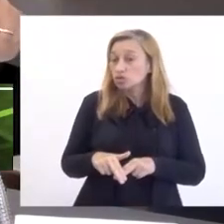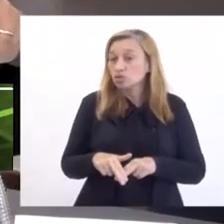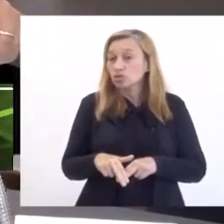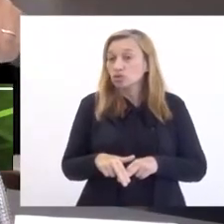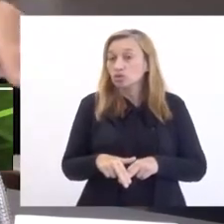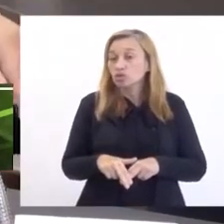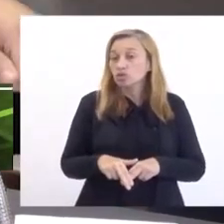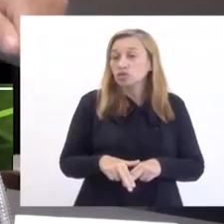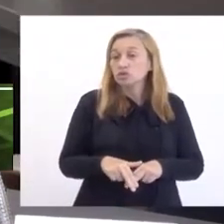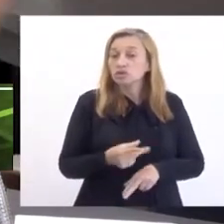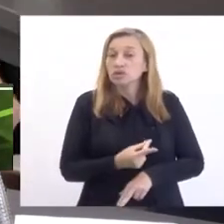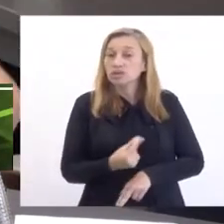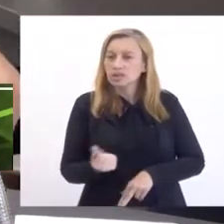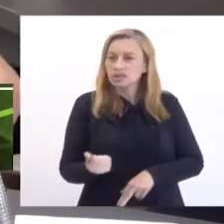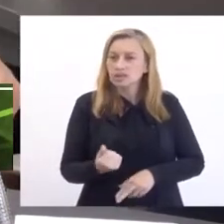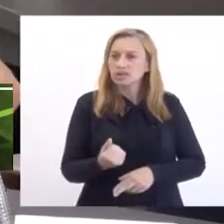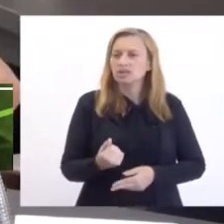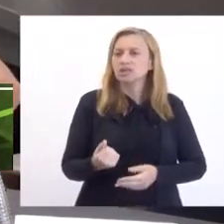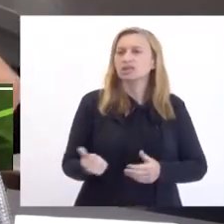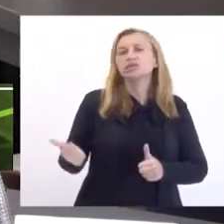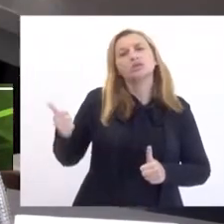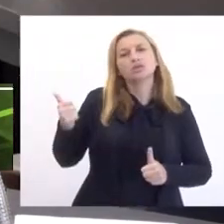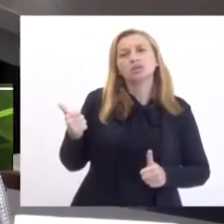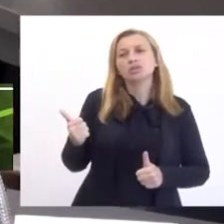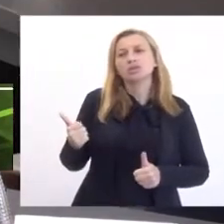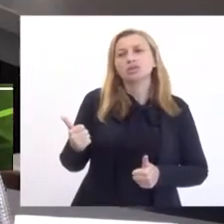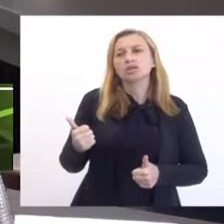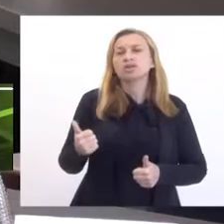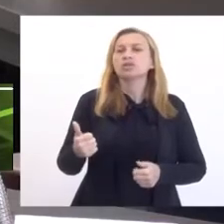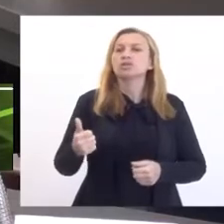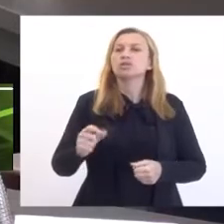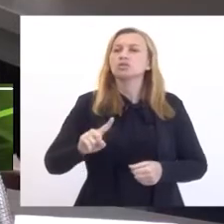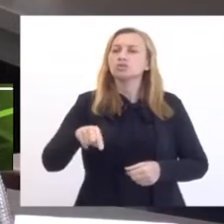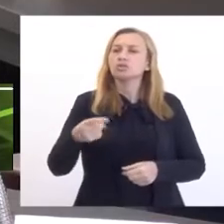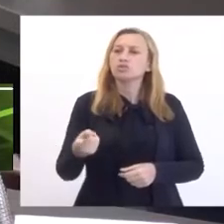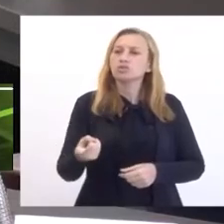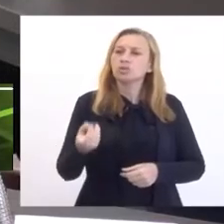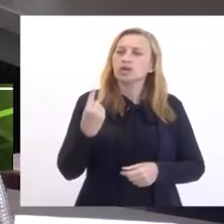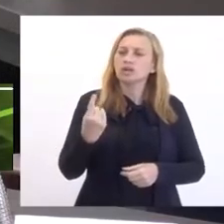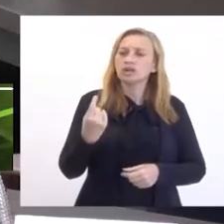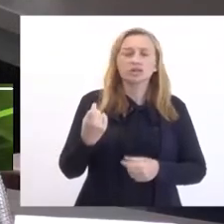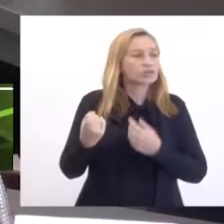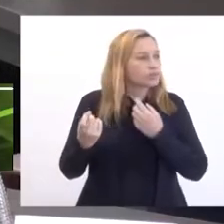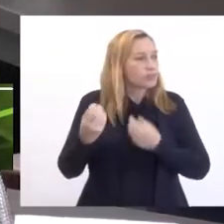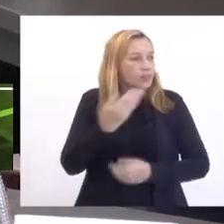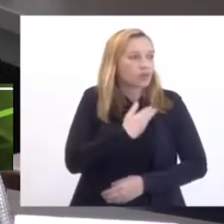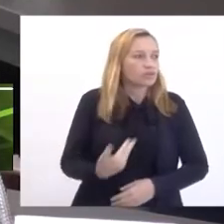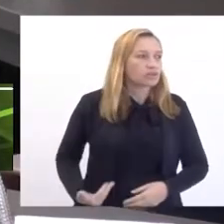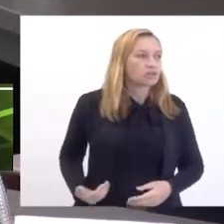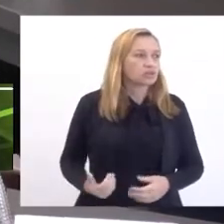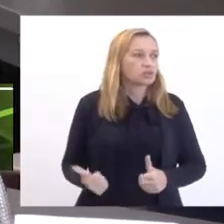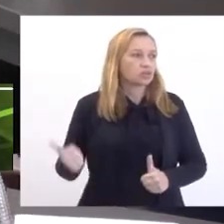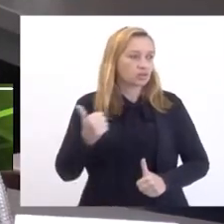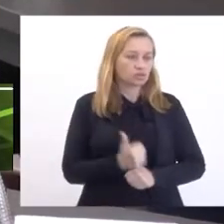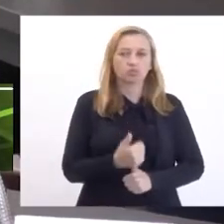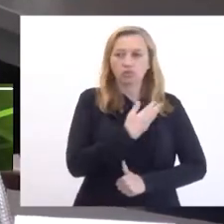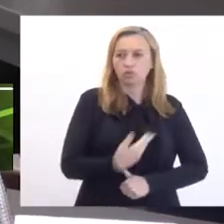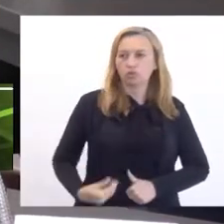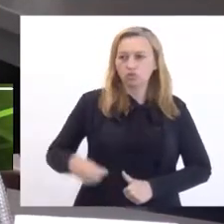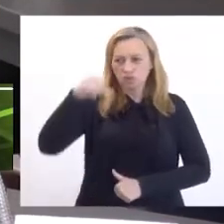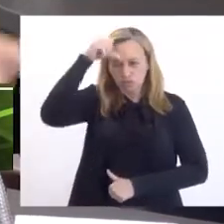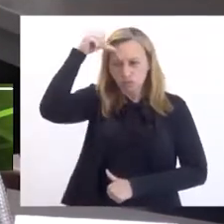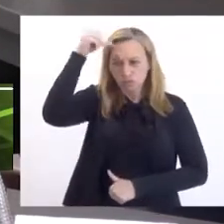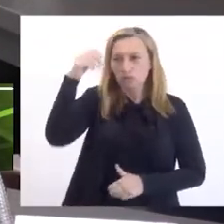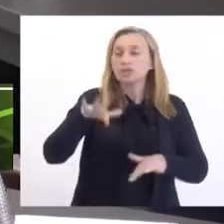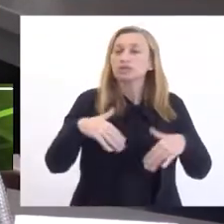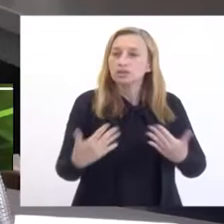governador Cláudio Castro, assumiu o governo, mesmo sem ter emitido nenhum ato administrativo, à época apenas como vice-governador.